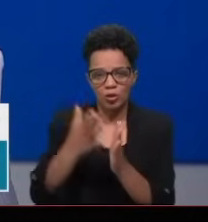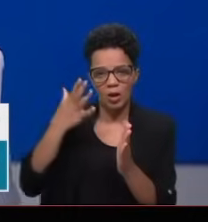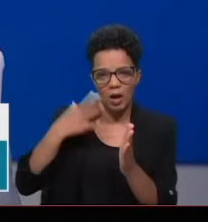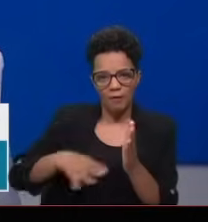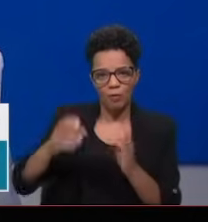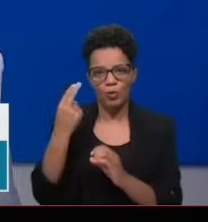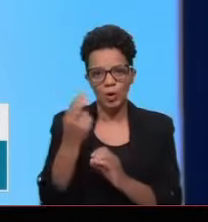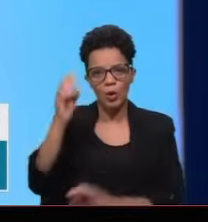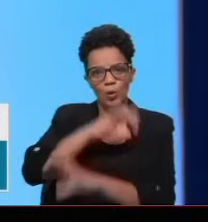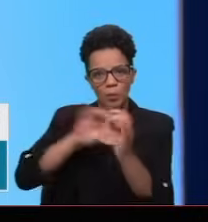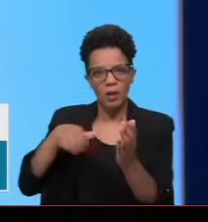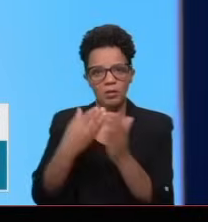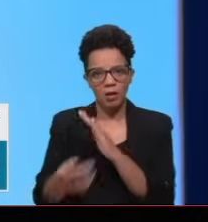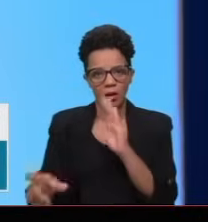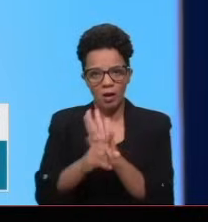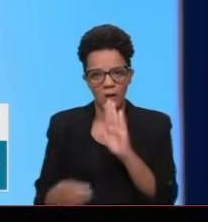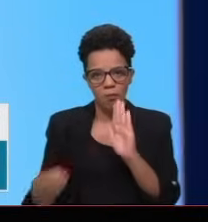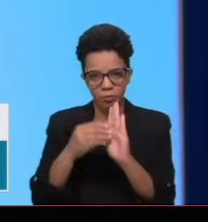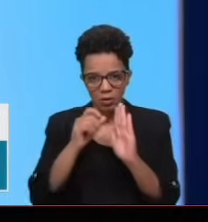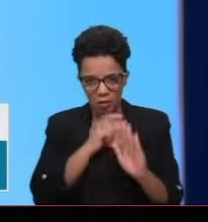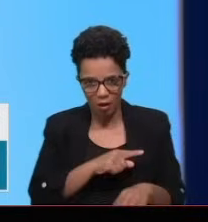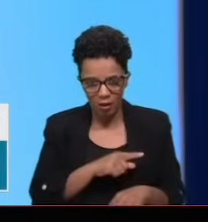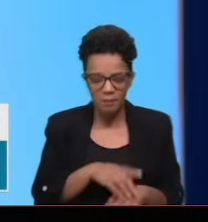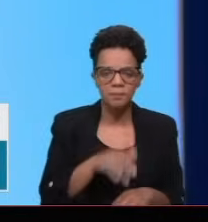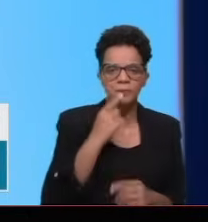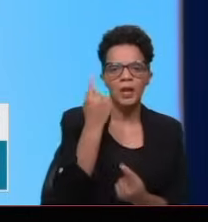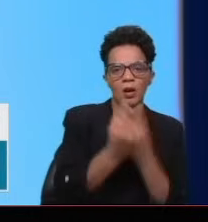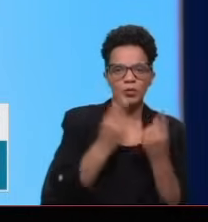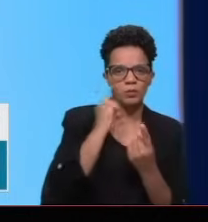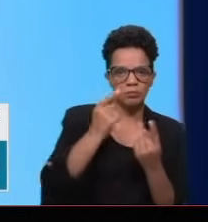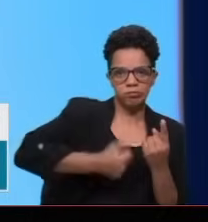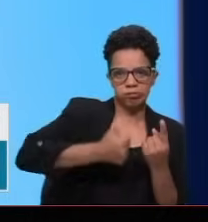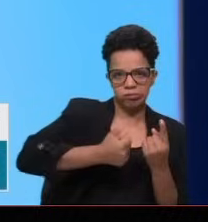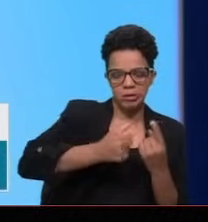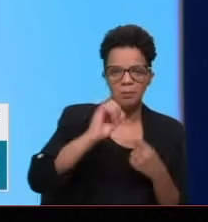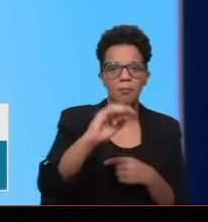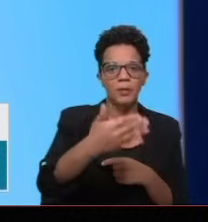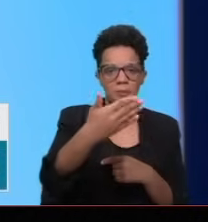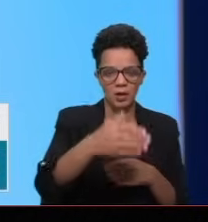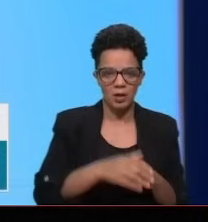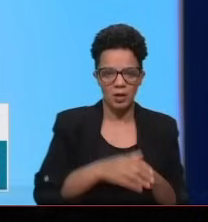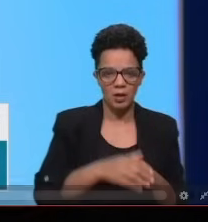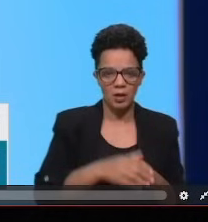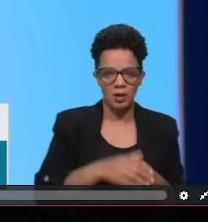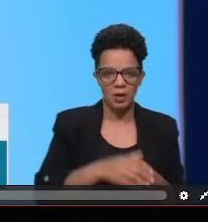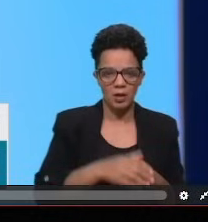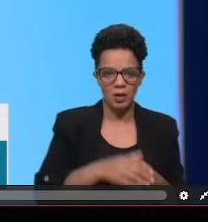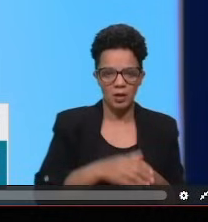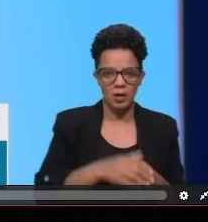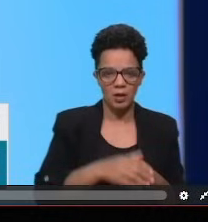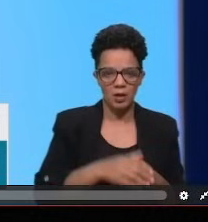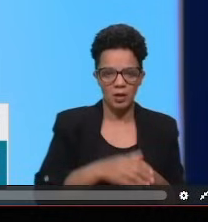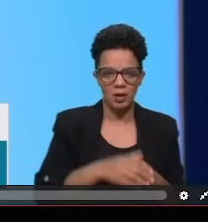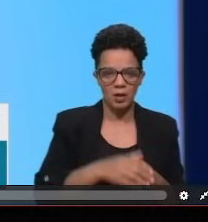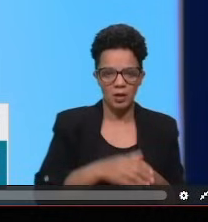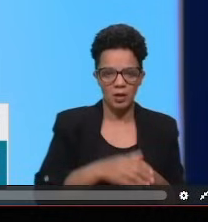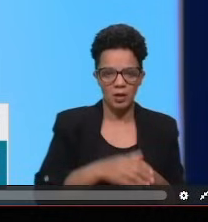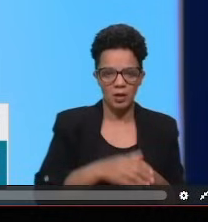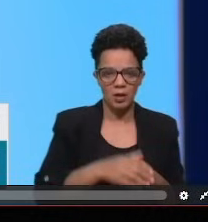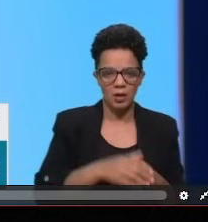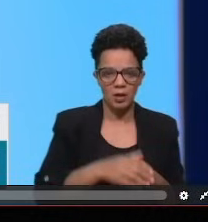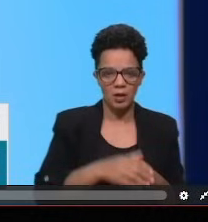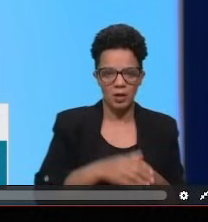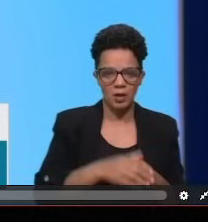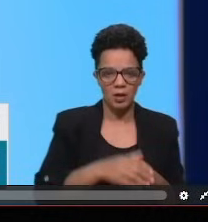União Europeia alguns pontos fundamentais em primeiro lugar as fronteir parem como vocês falei ainda há bocado lencol repara